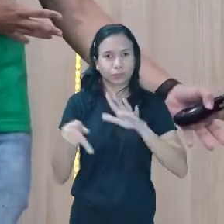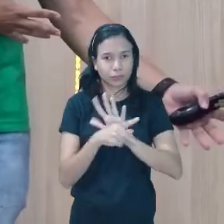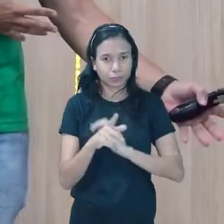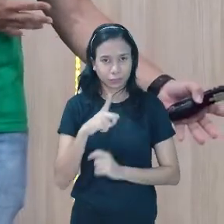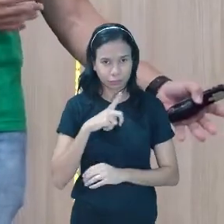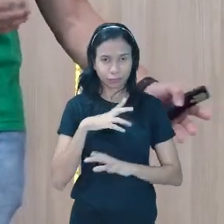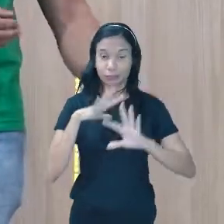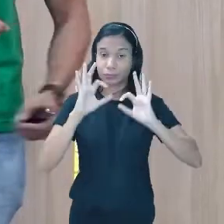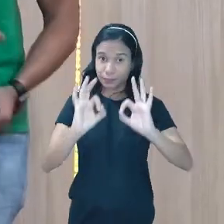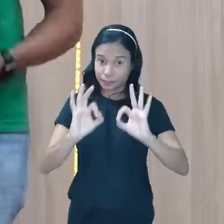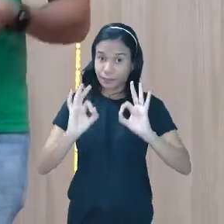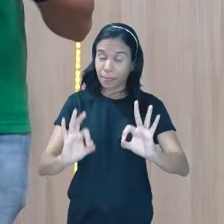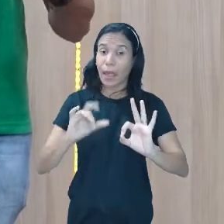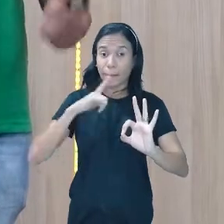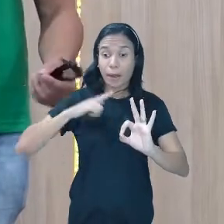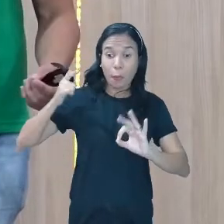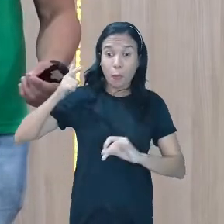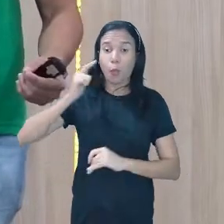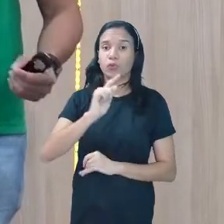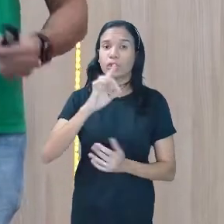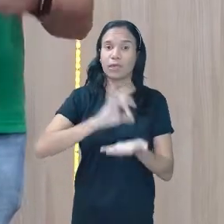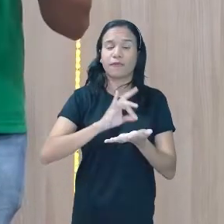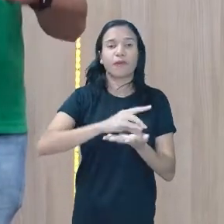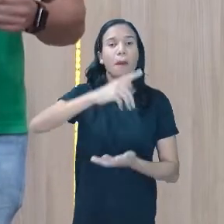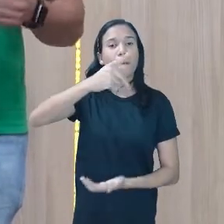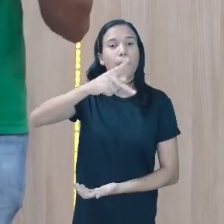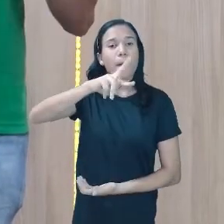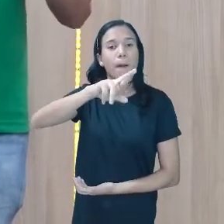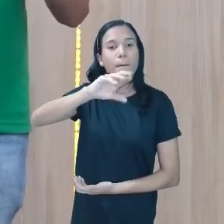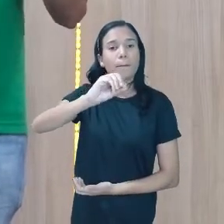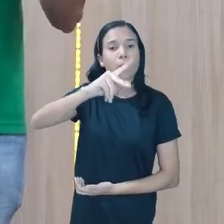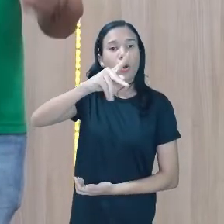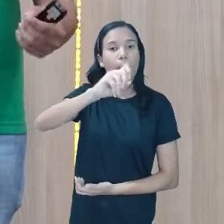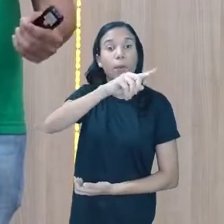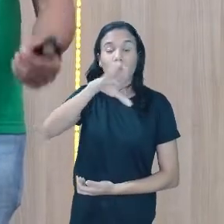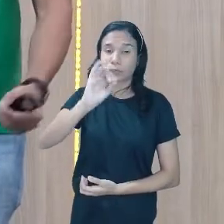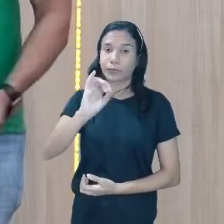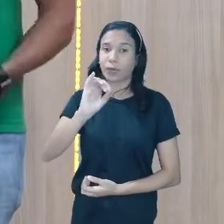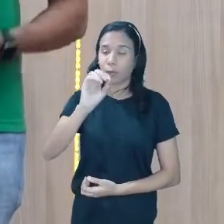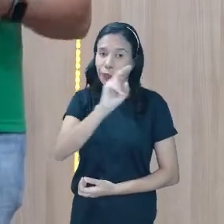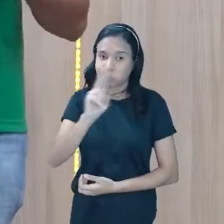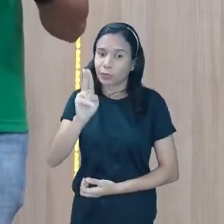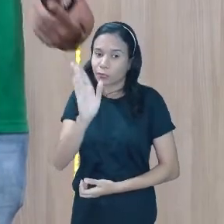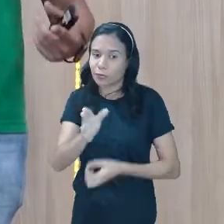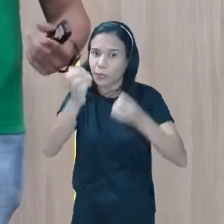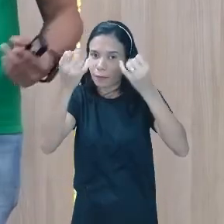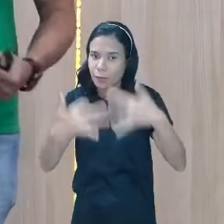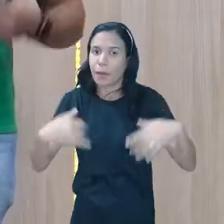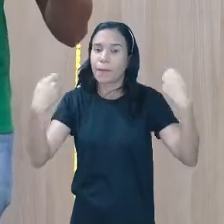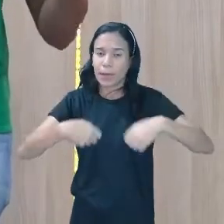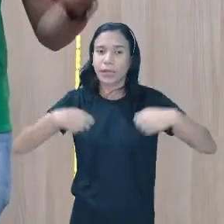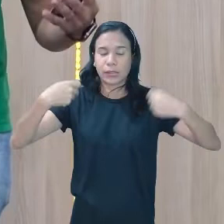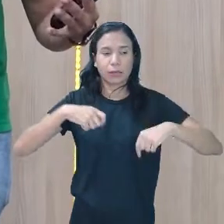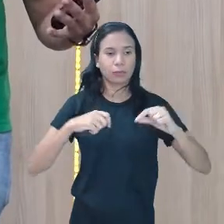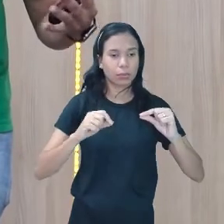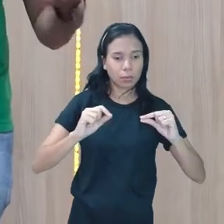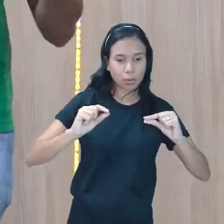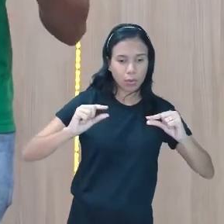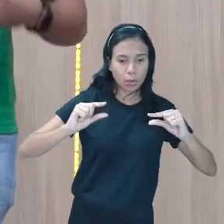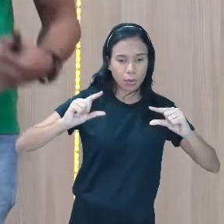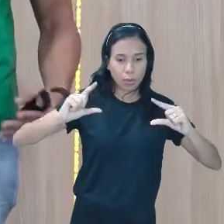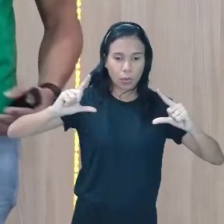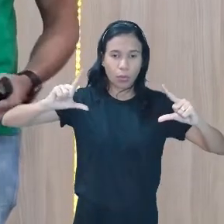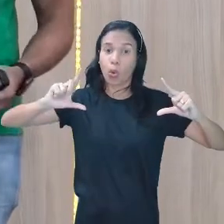uma proporção, tá? Para montar uma proporção, o nome já é bem intuitivo, tá? Essas razões têm que aumentar